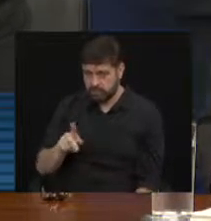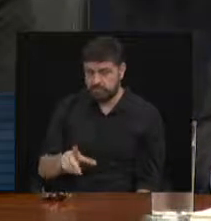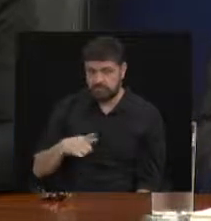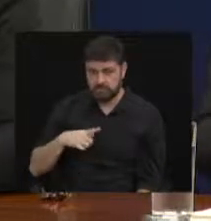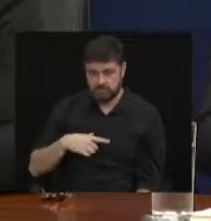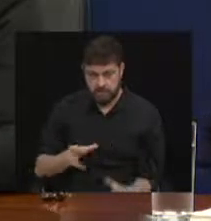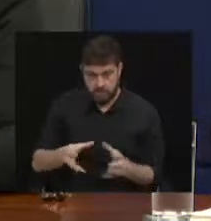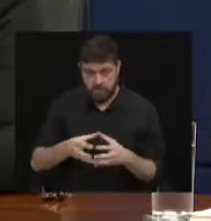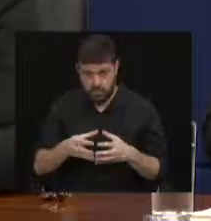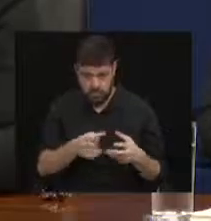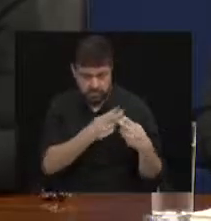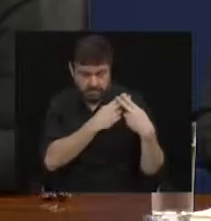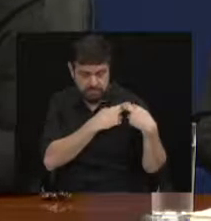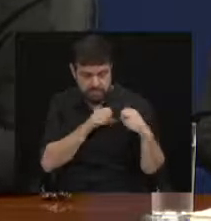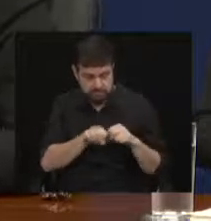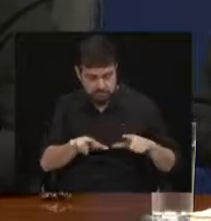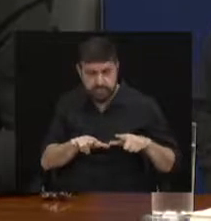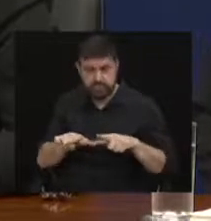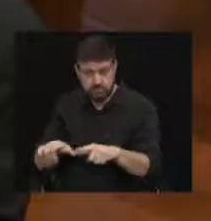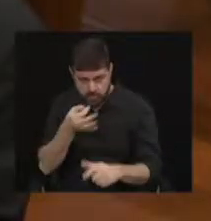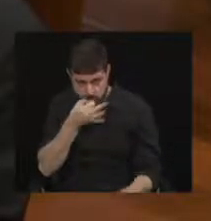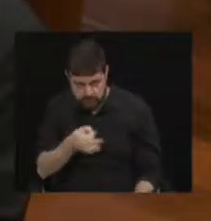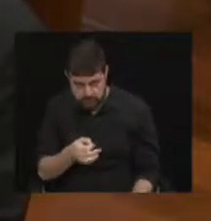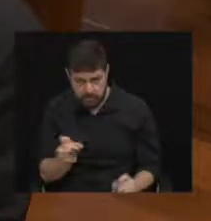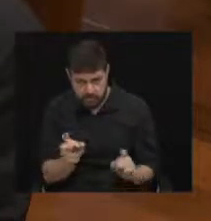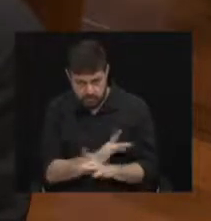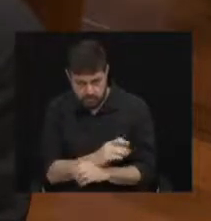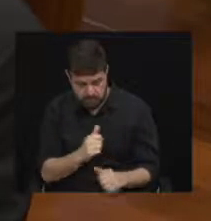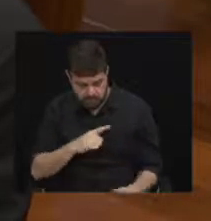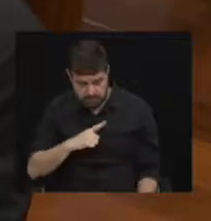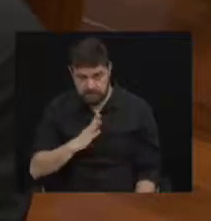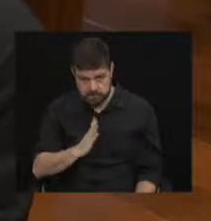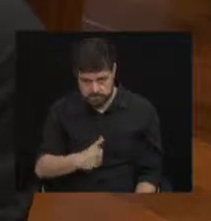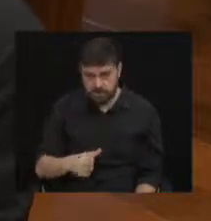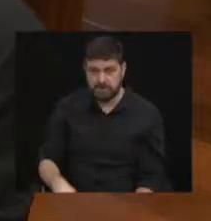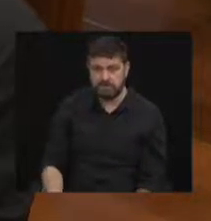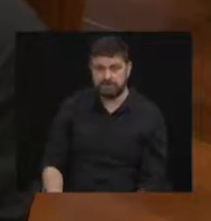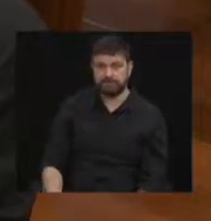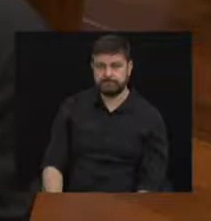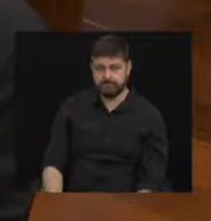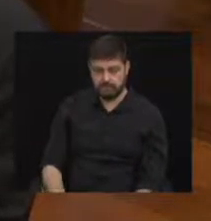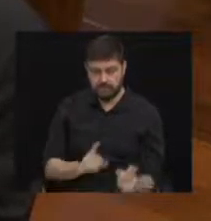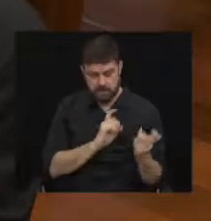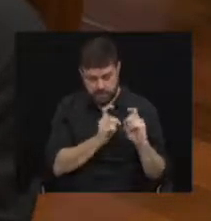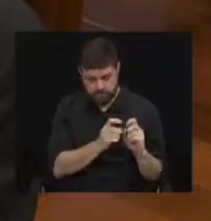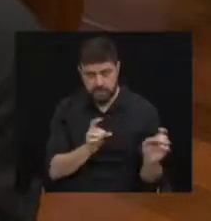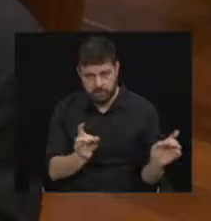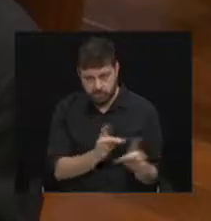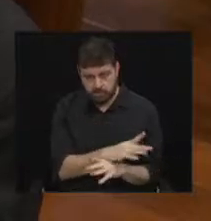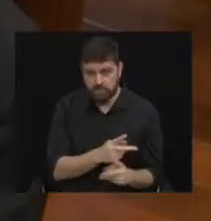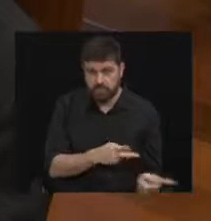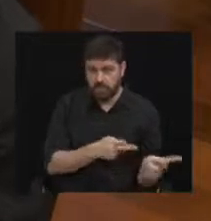1992/2016, devidamente aprovado. Item 4, turno único de discussão e votação do projeto de decreto legislativo 153/2016, processo